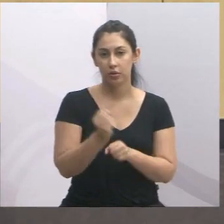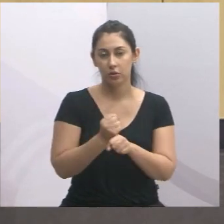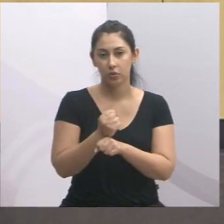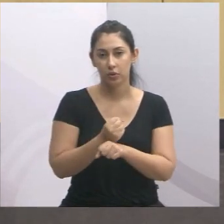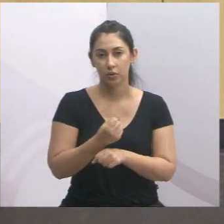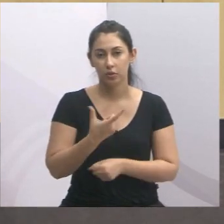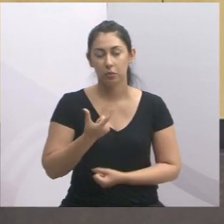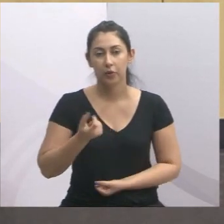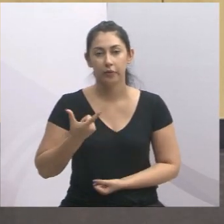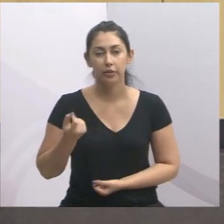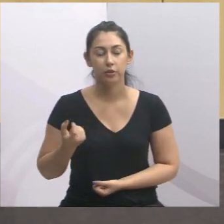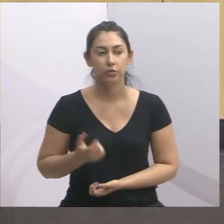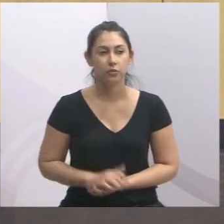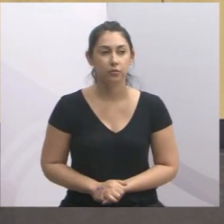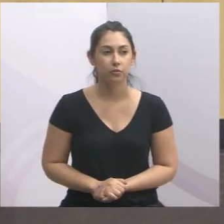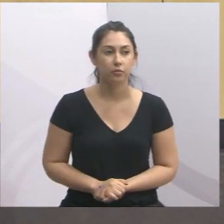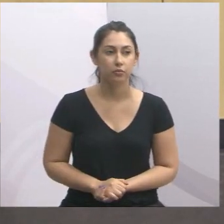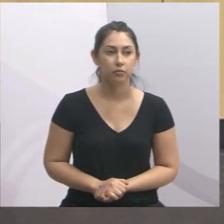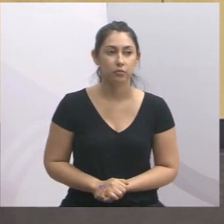53/2020.